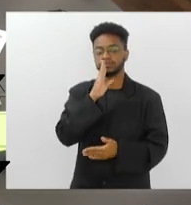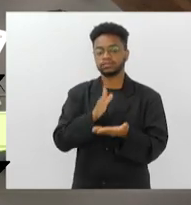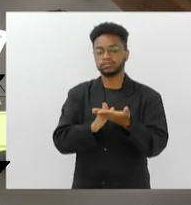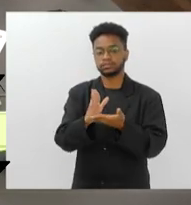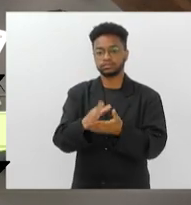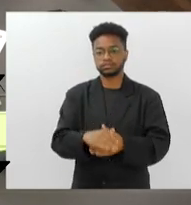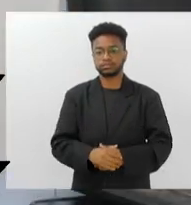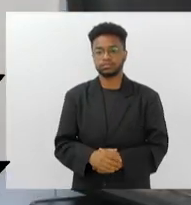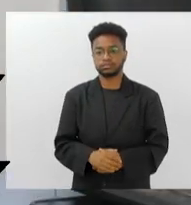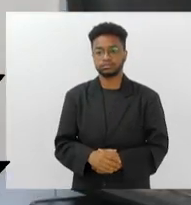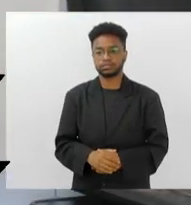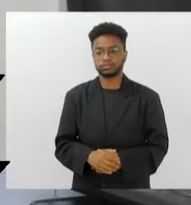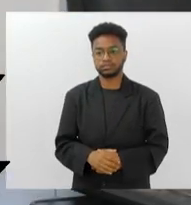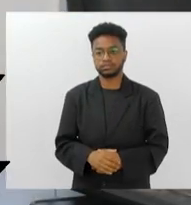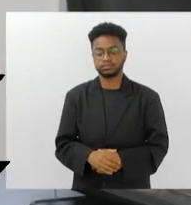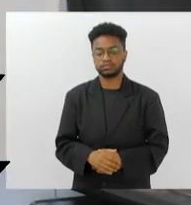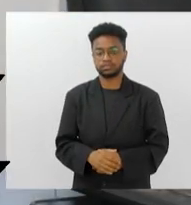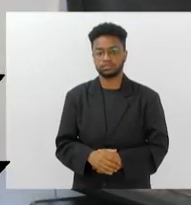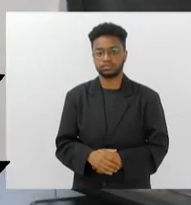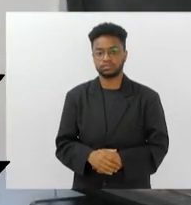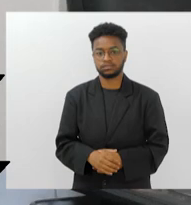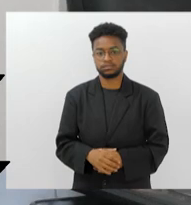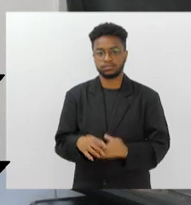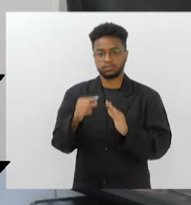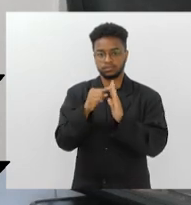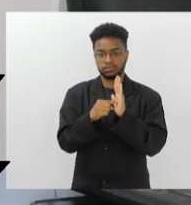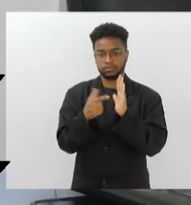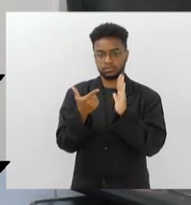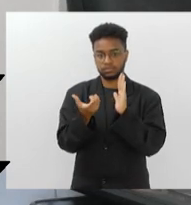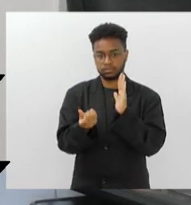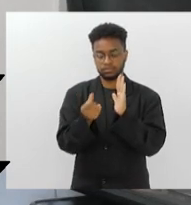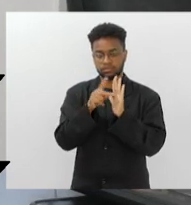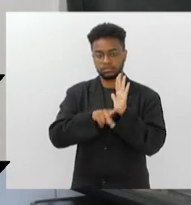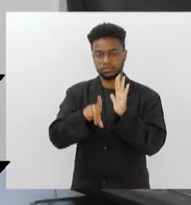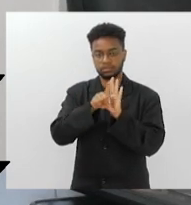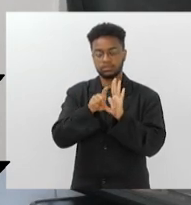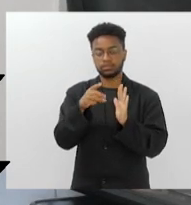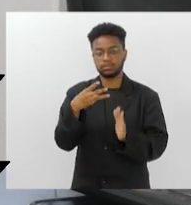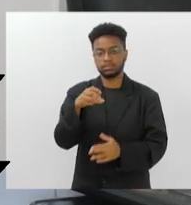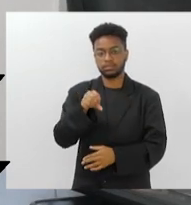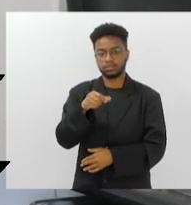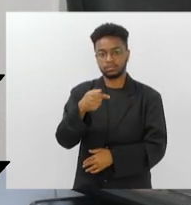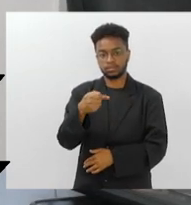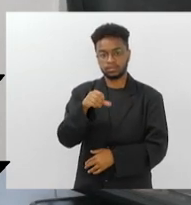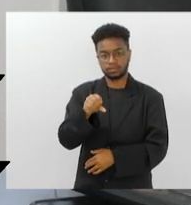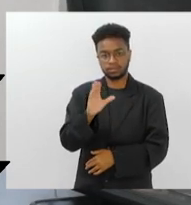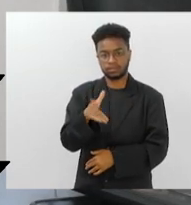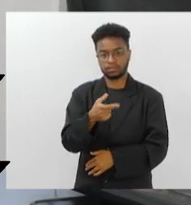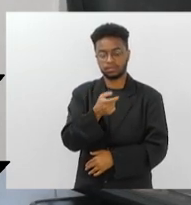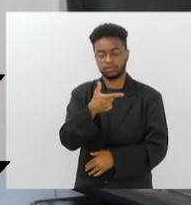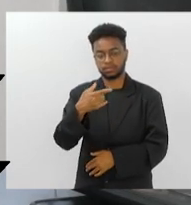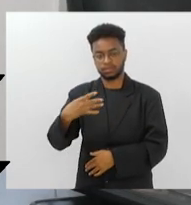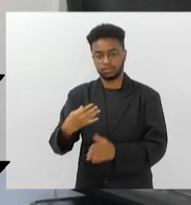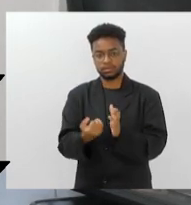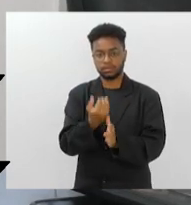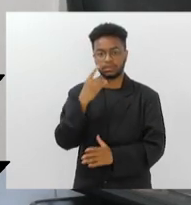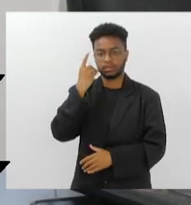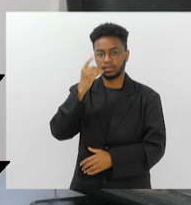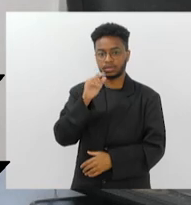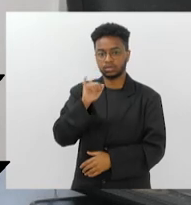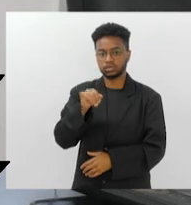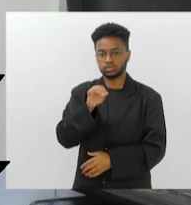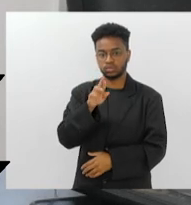estão aprovado 26 da pauta projeto de lei 3979 de 24 de autoria do deputado Ren jord